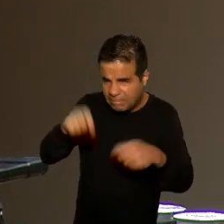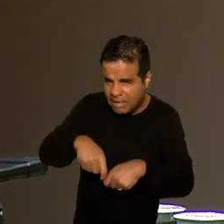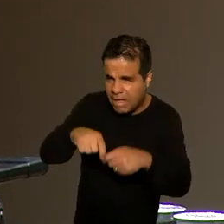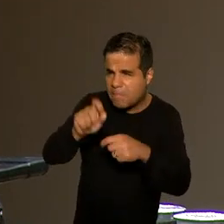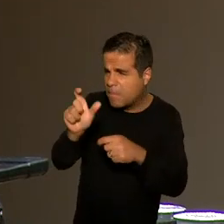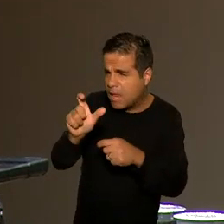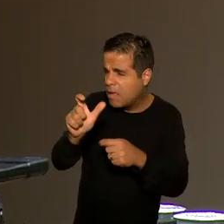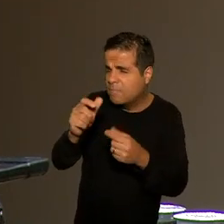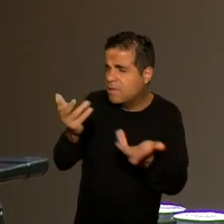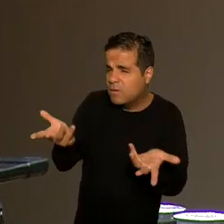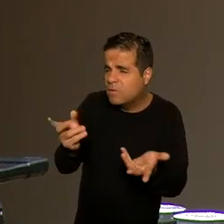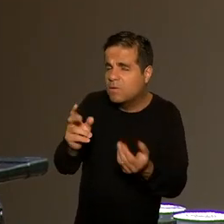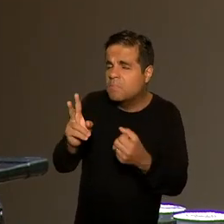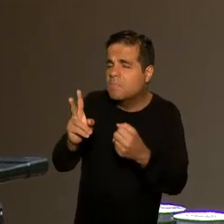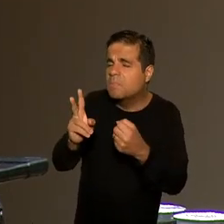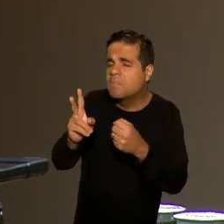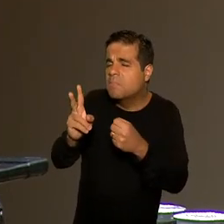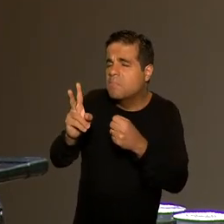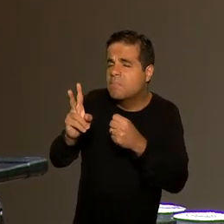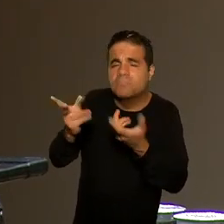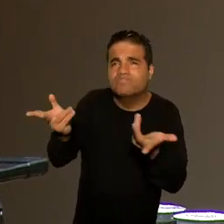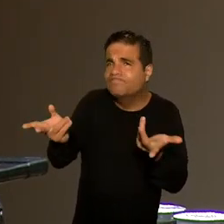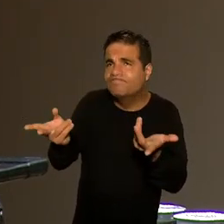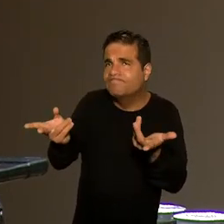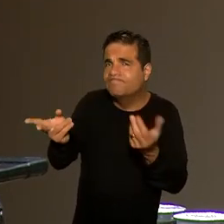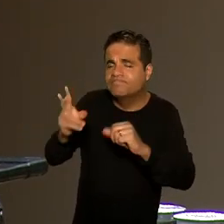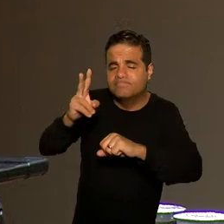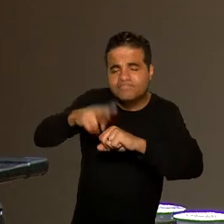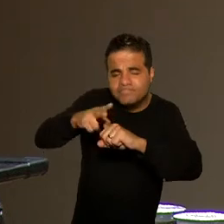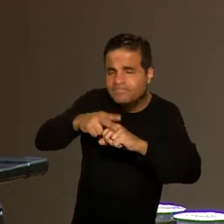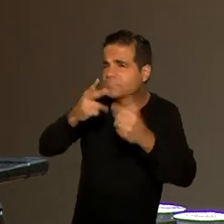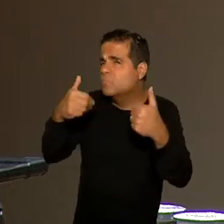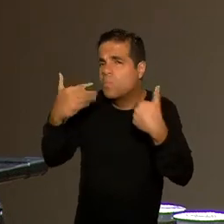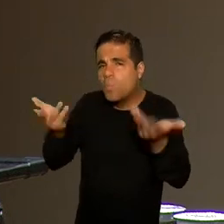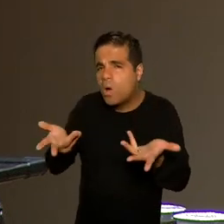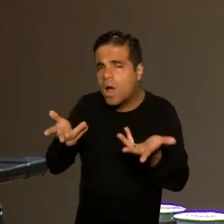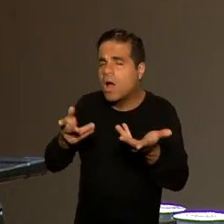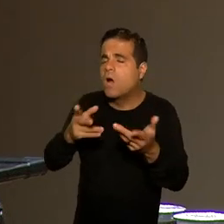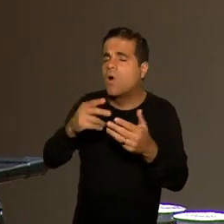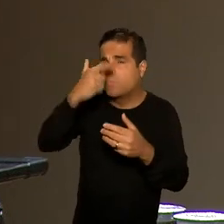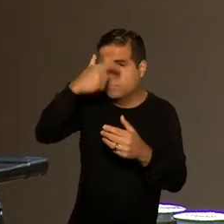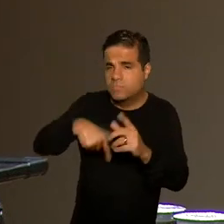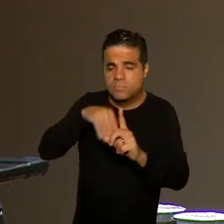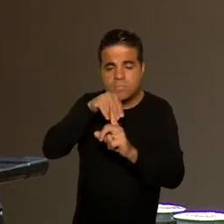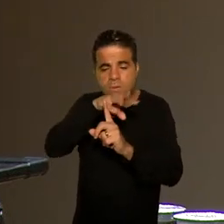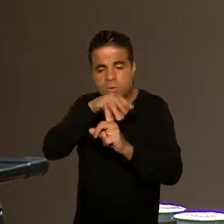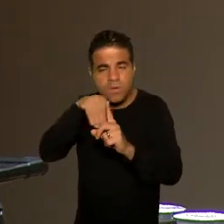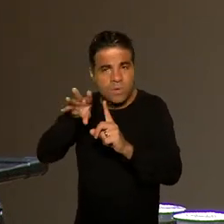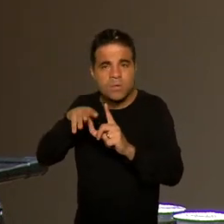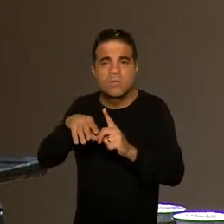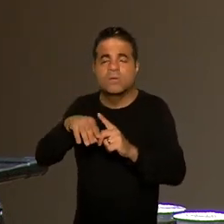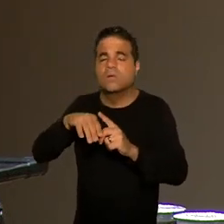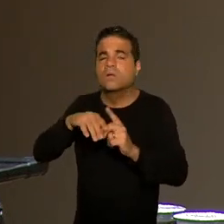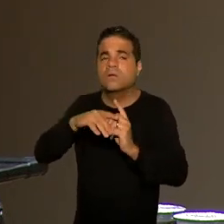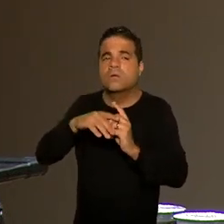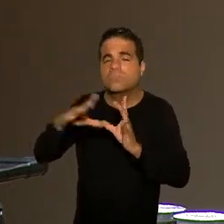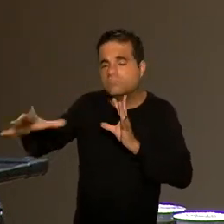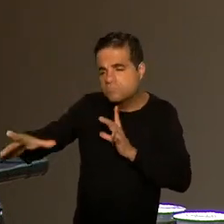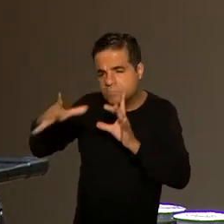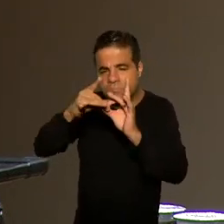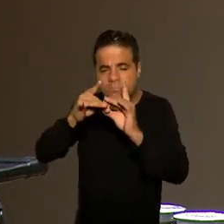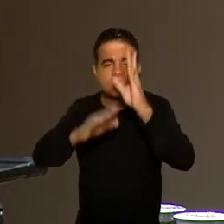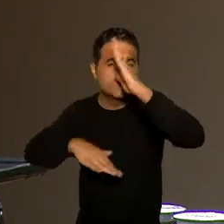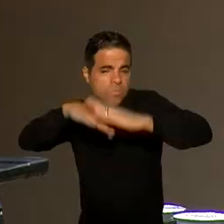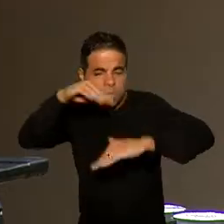traduzir que verbo é esse que o mediador tem para essa conexão com a obra de